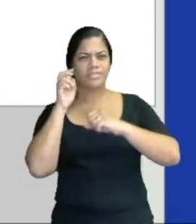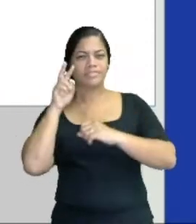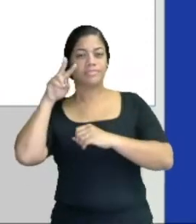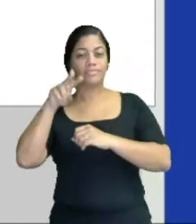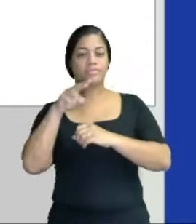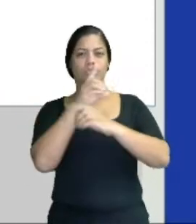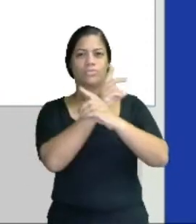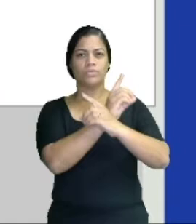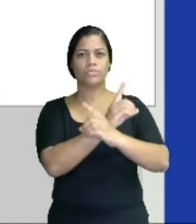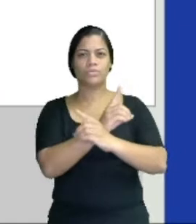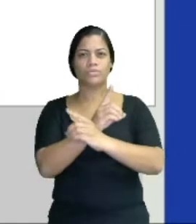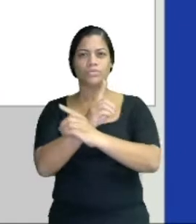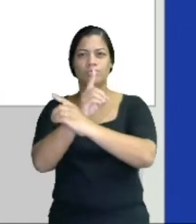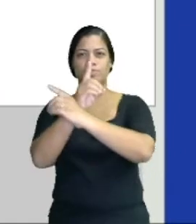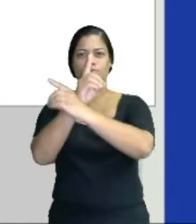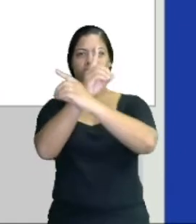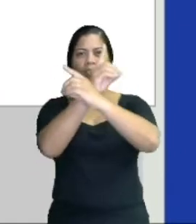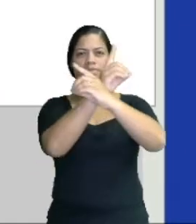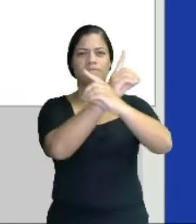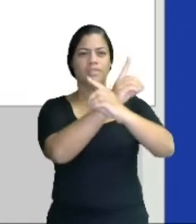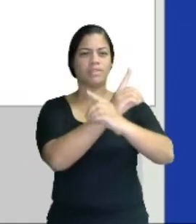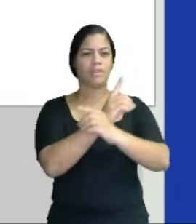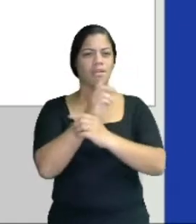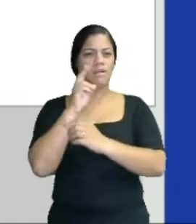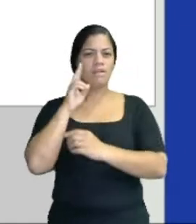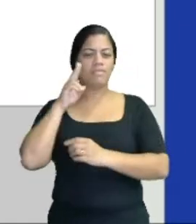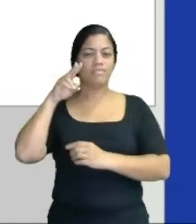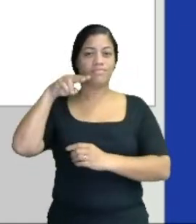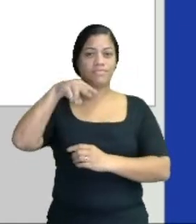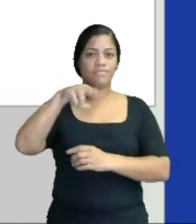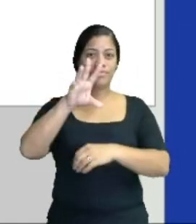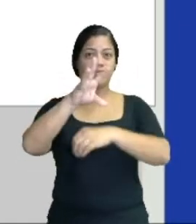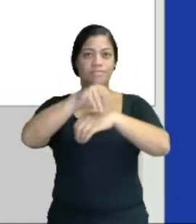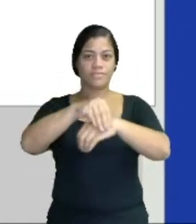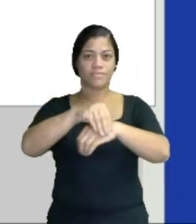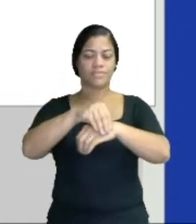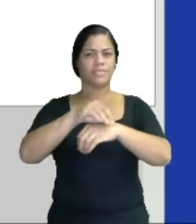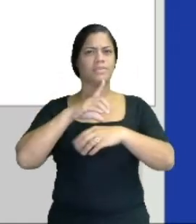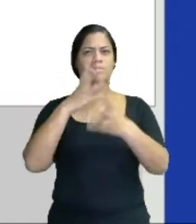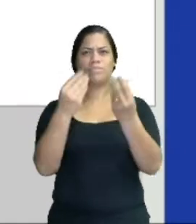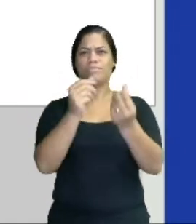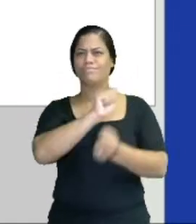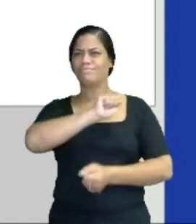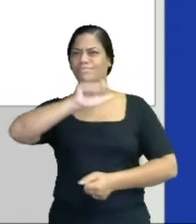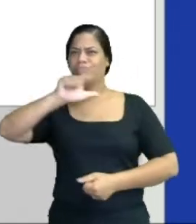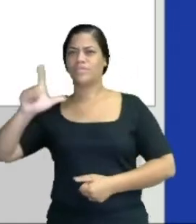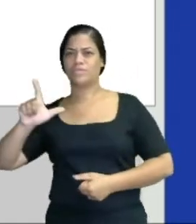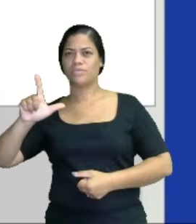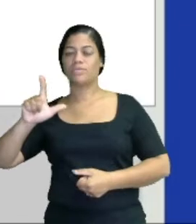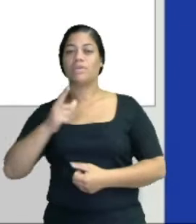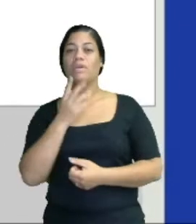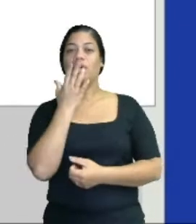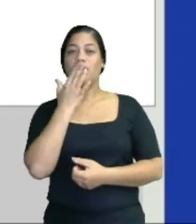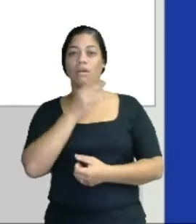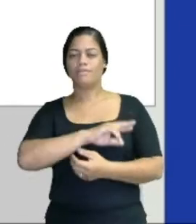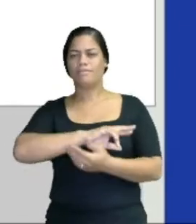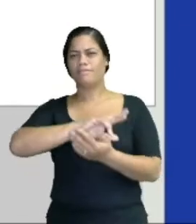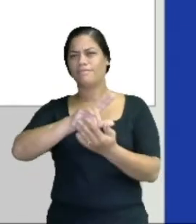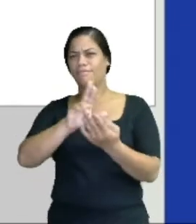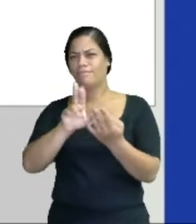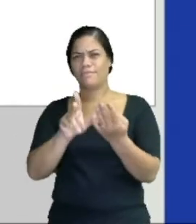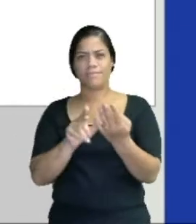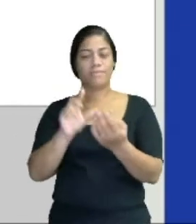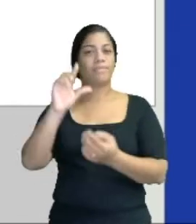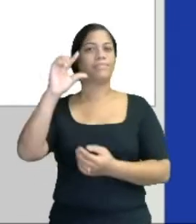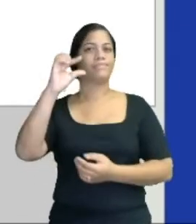nessa imagem de satélite, né? A Terra tem muito mais azul do que as outras cores, né? Isso